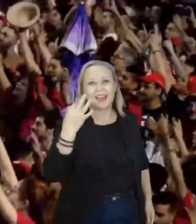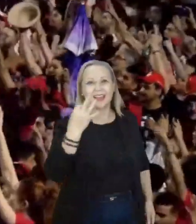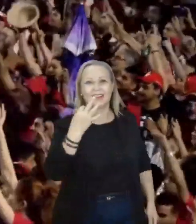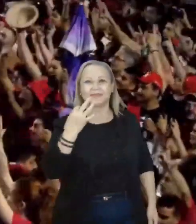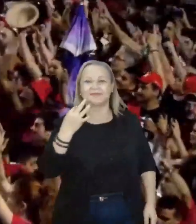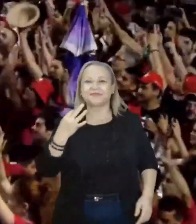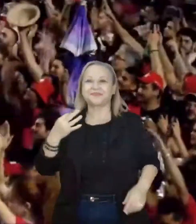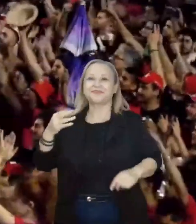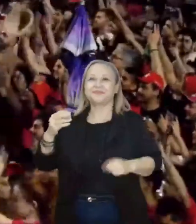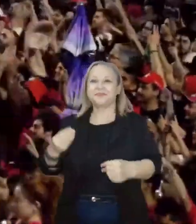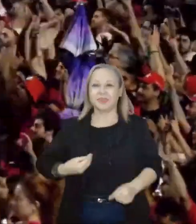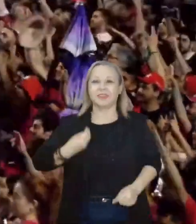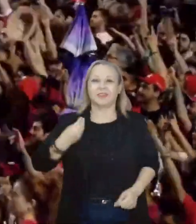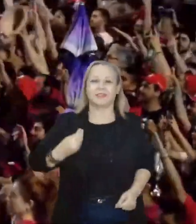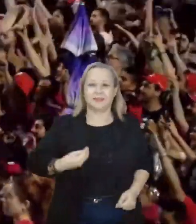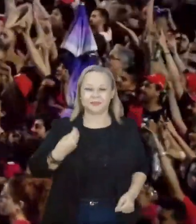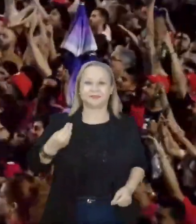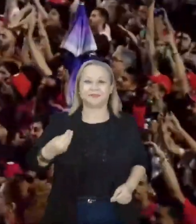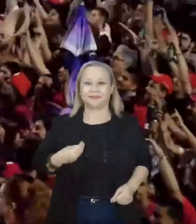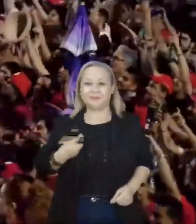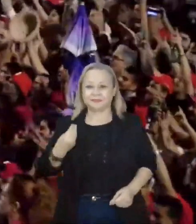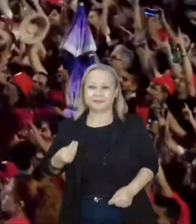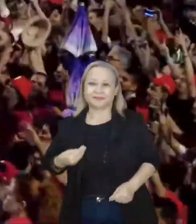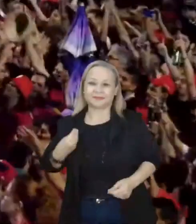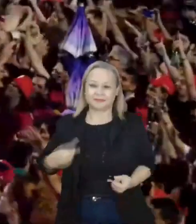Mas viver, viver.